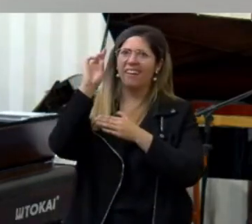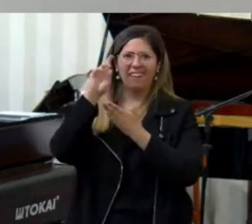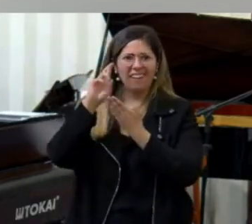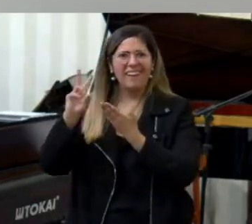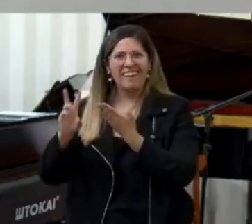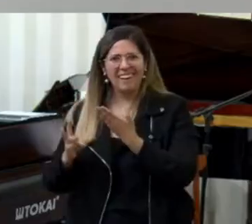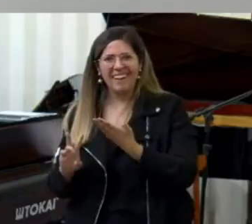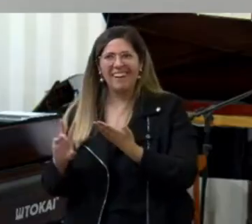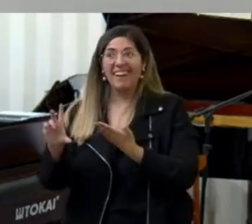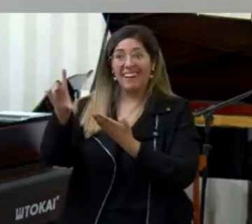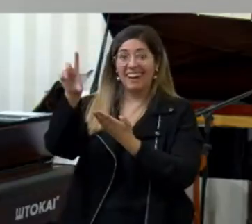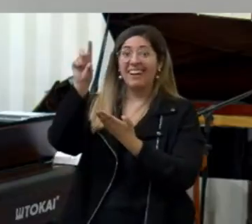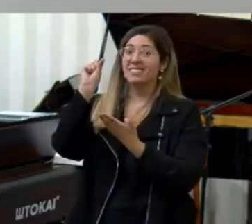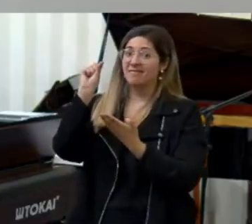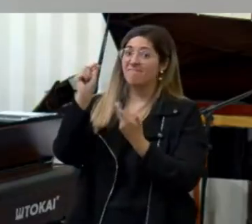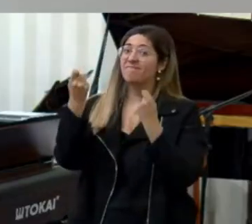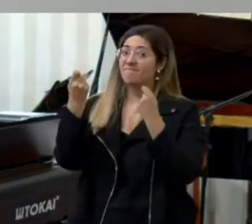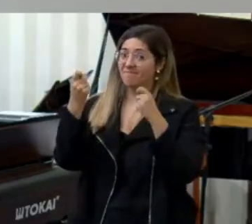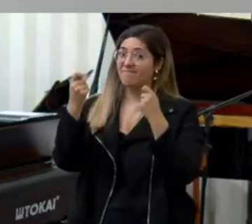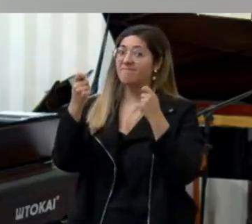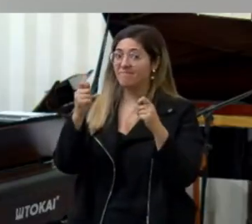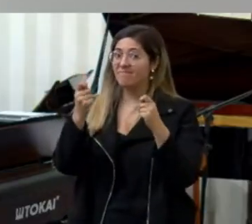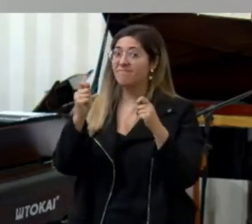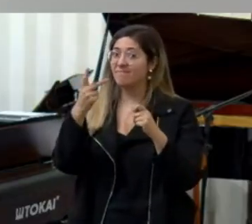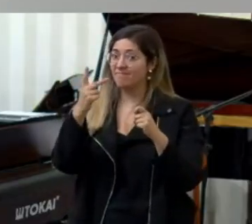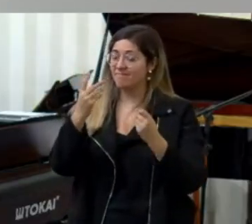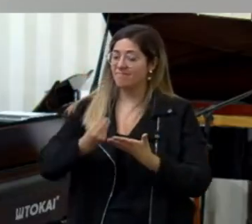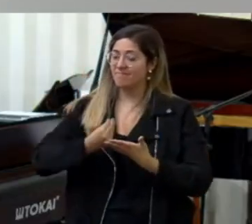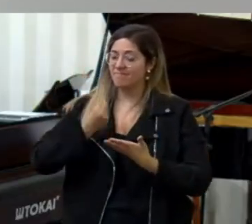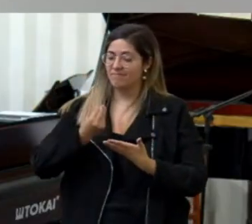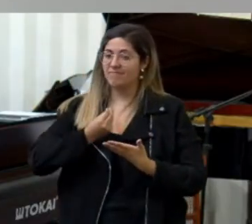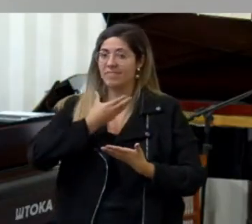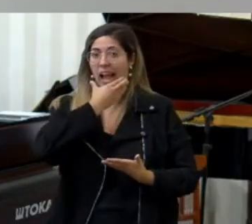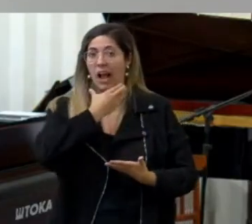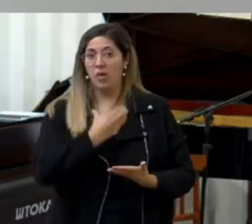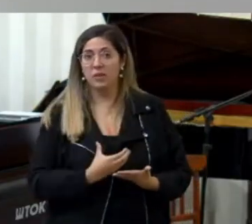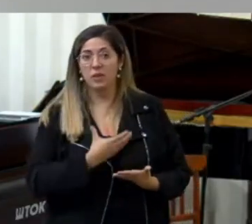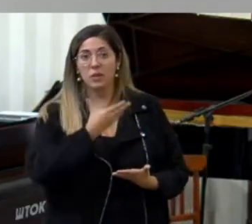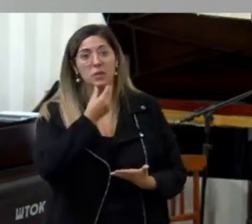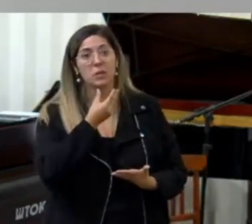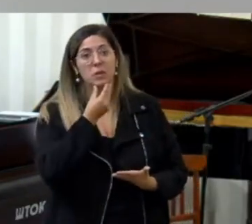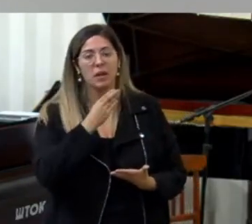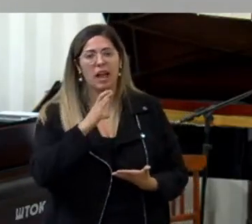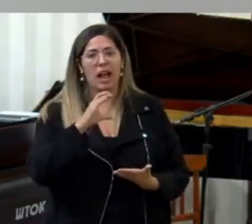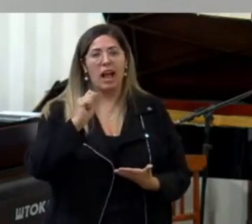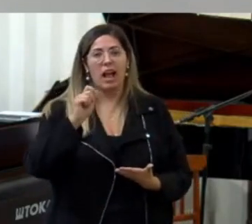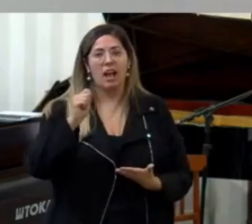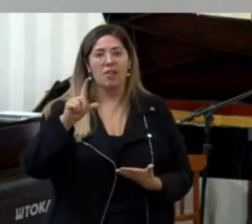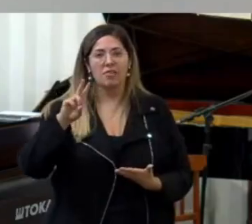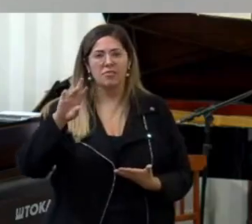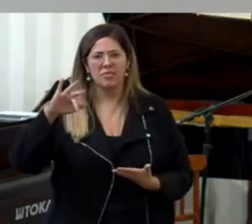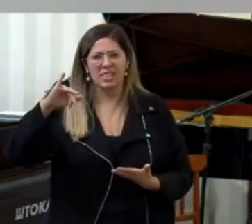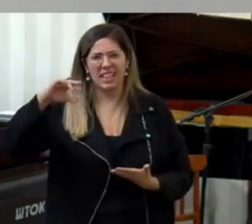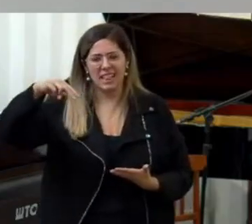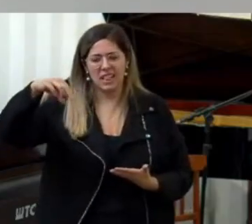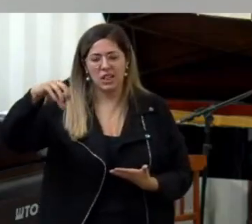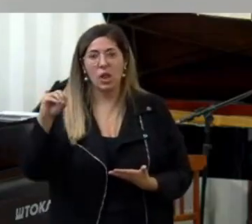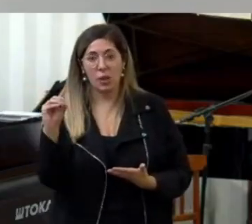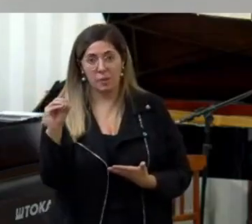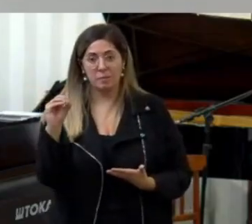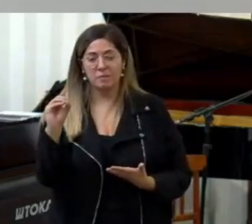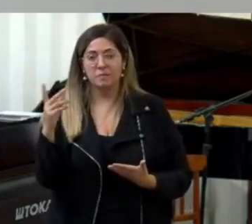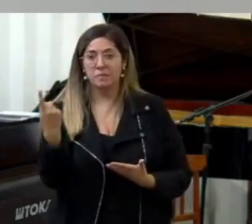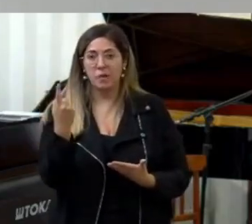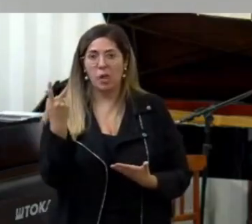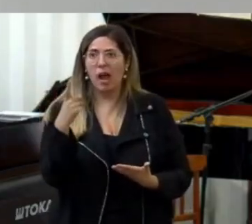fará escolhas, precisará fazer escolhas. Calvino disse: a verdadeira piedade começa quando Deus é visto como